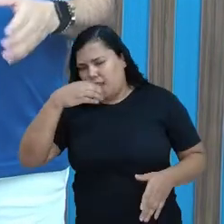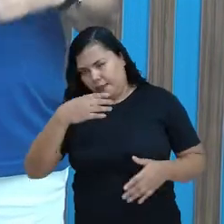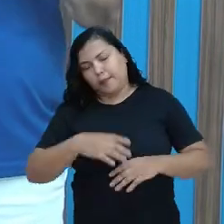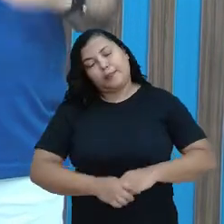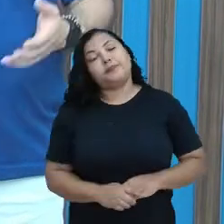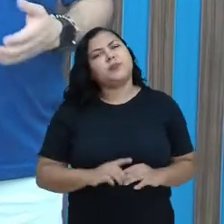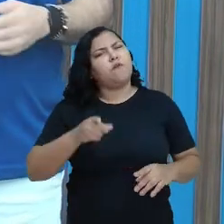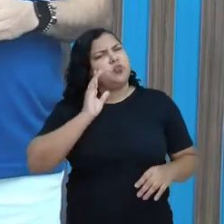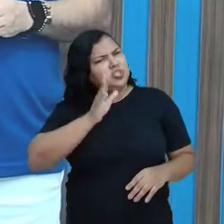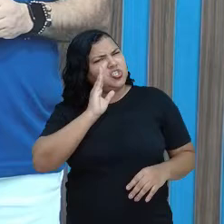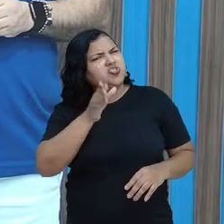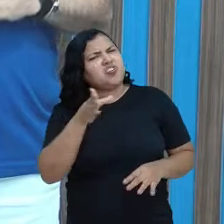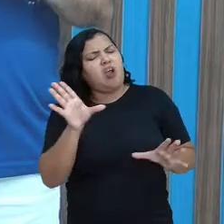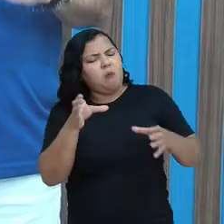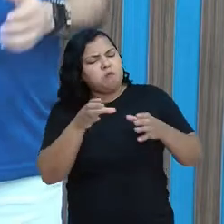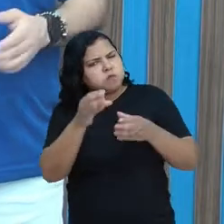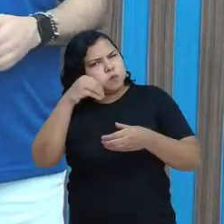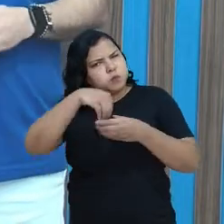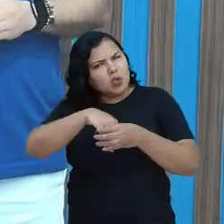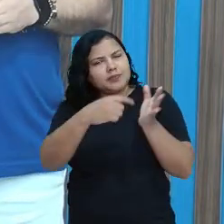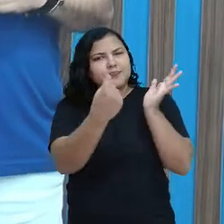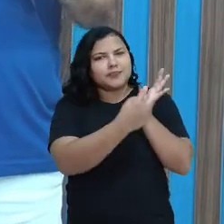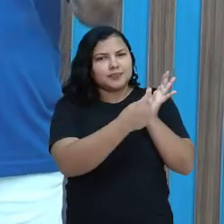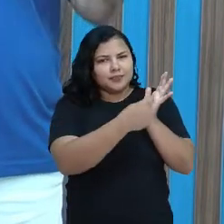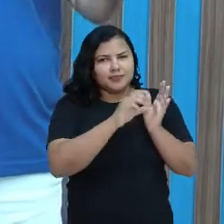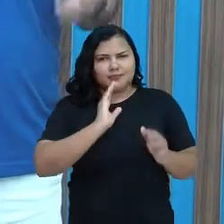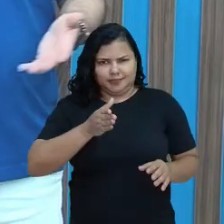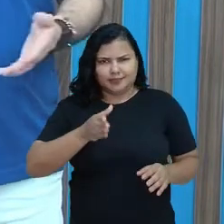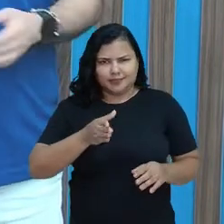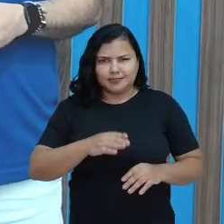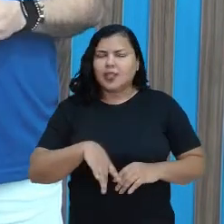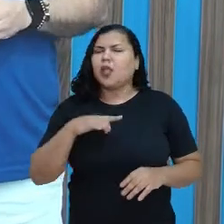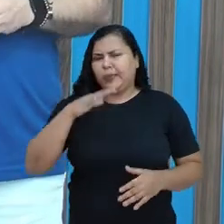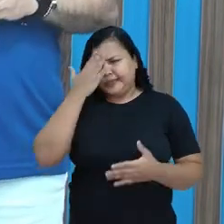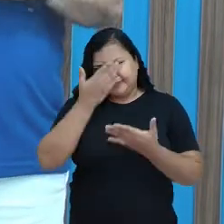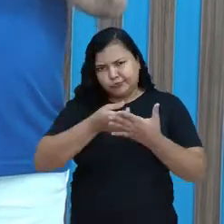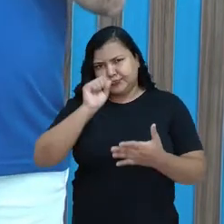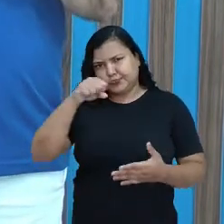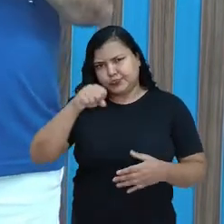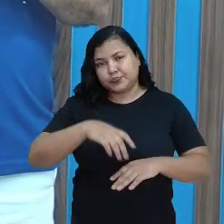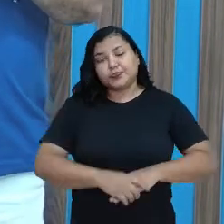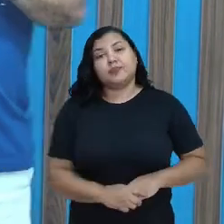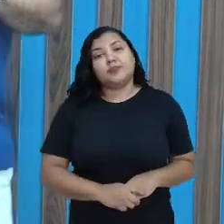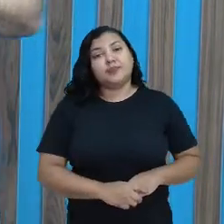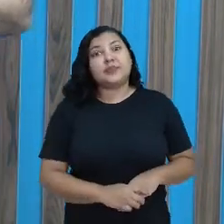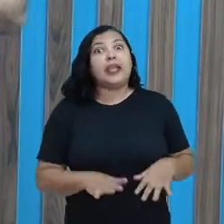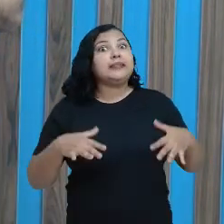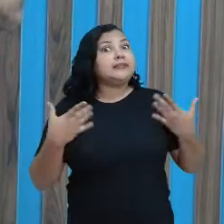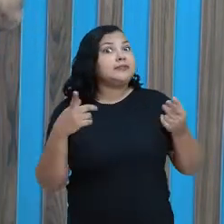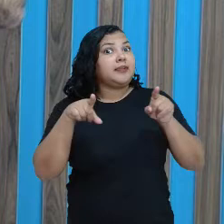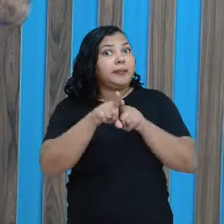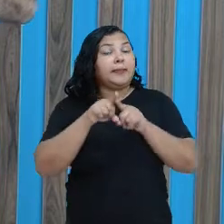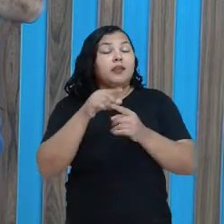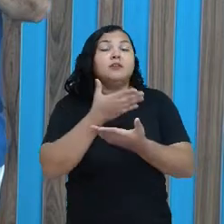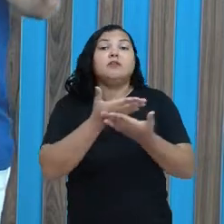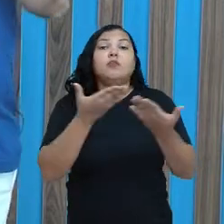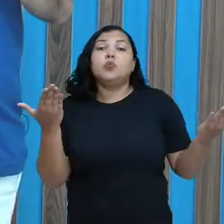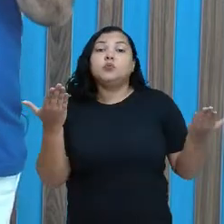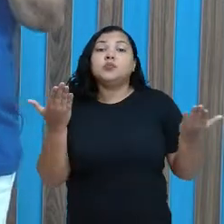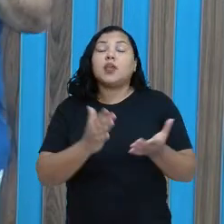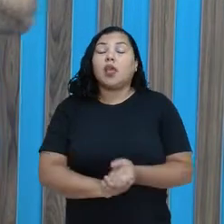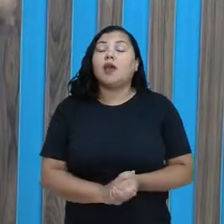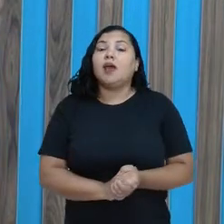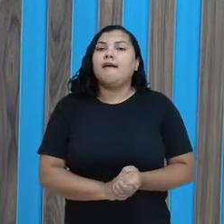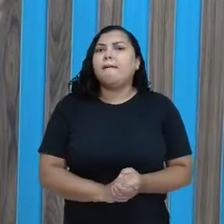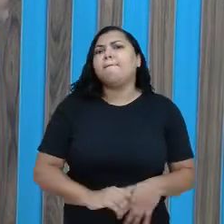já enturmados, né, no aplicativo, inclusive acredito já foram enturmados, e vocês